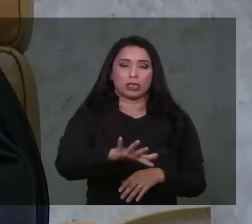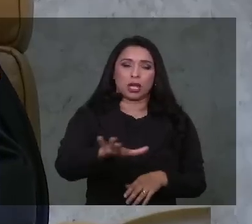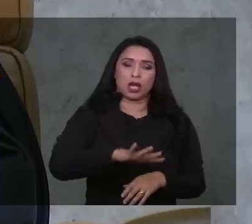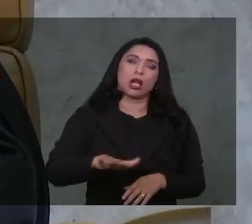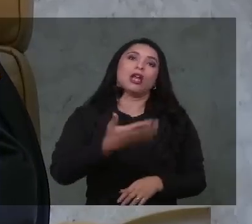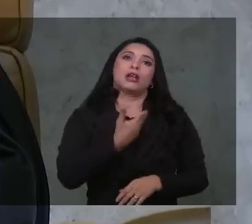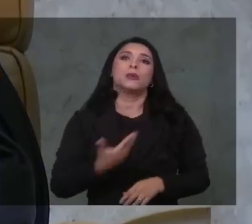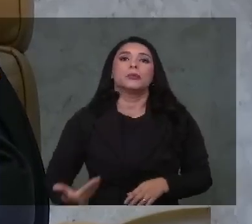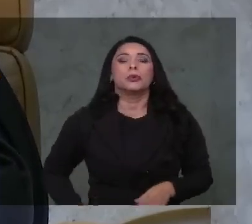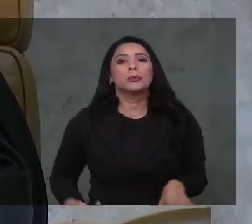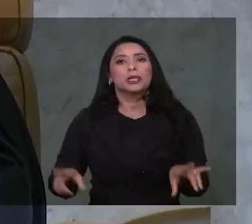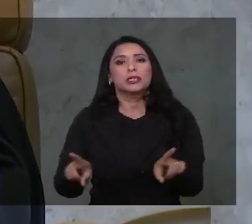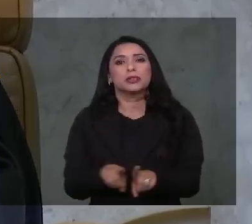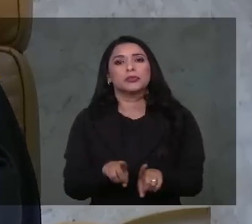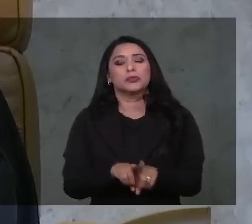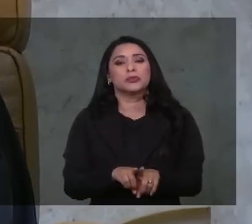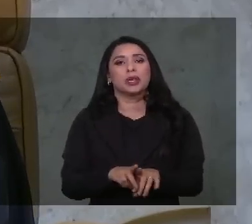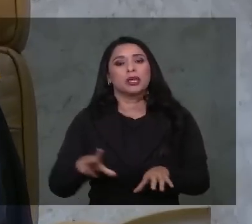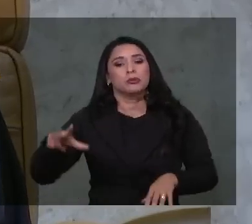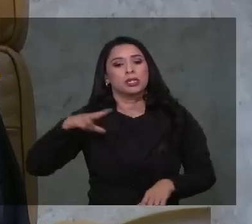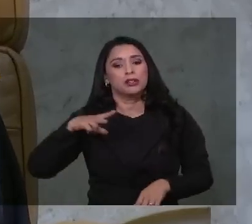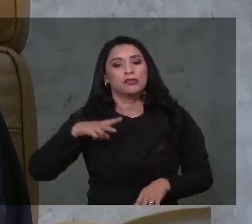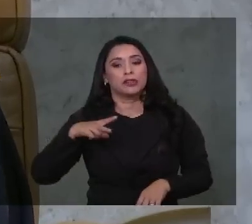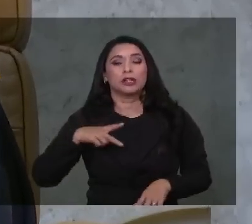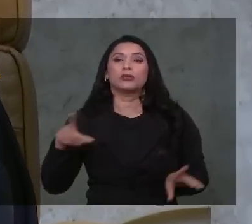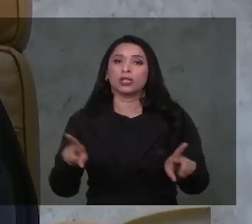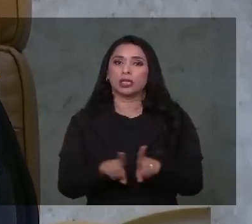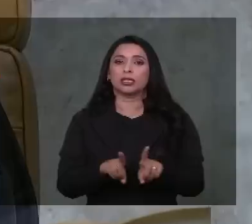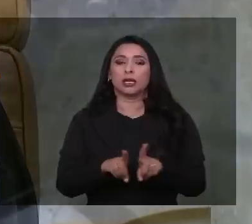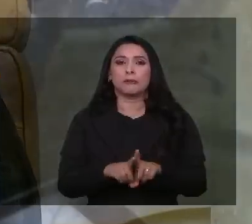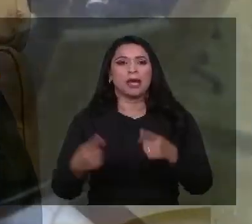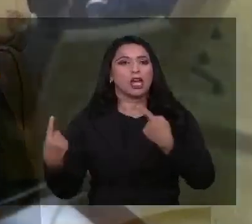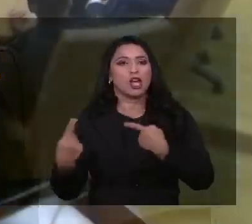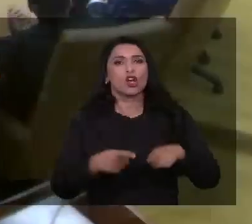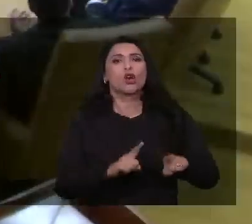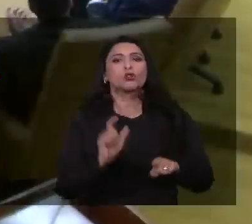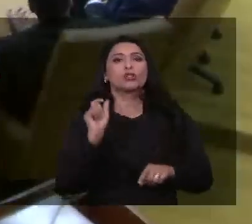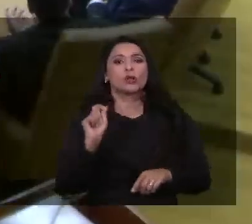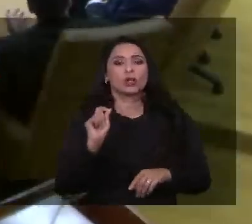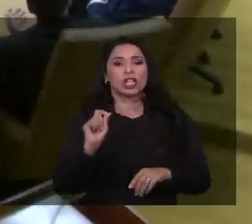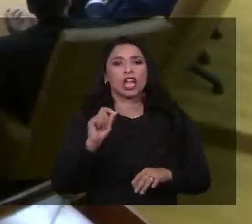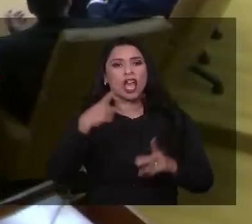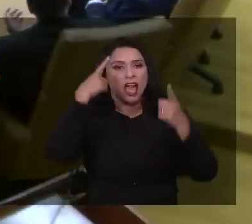privado, bem como contra a violência doméstica e sexual.